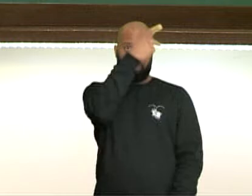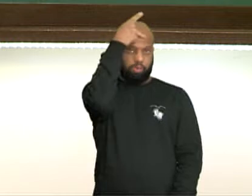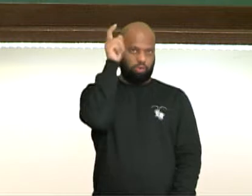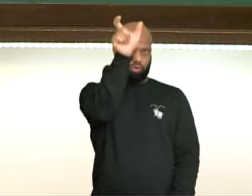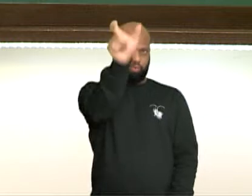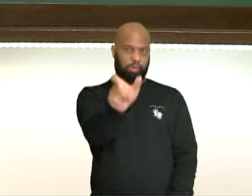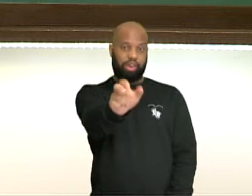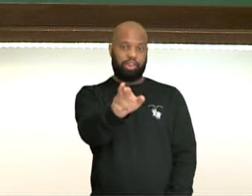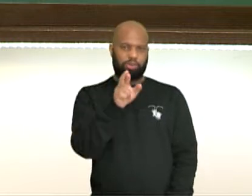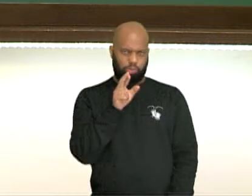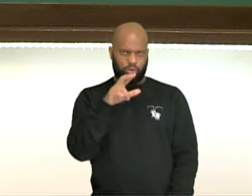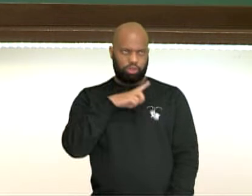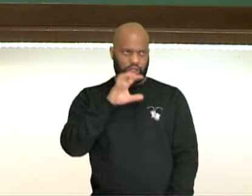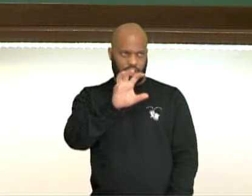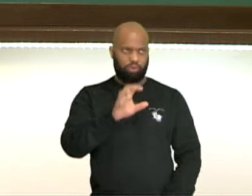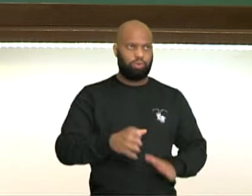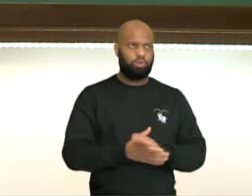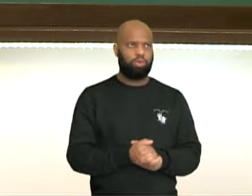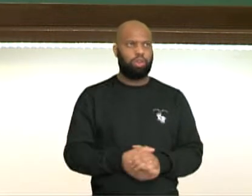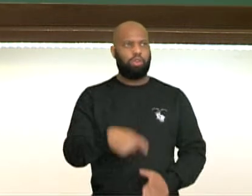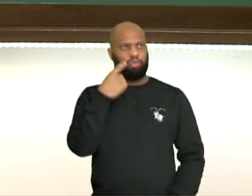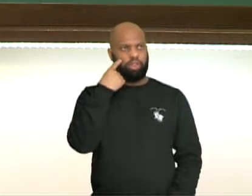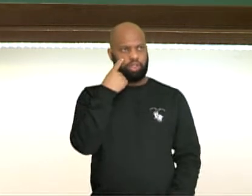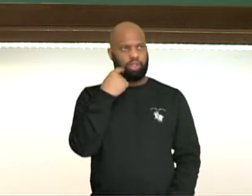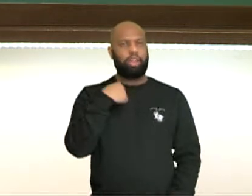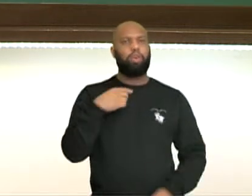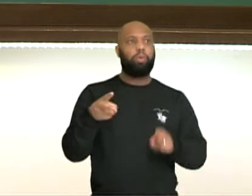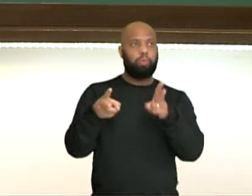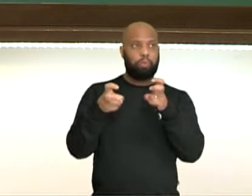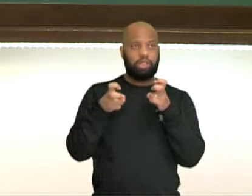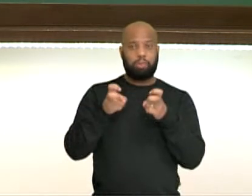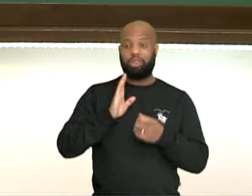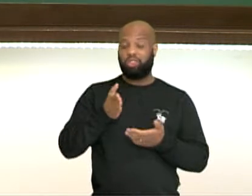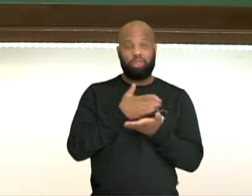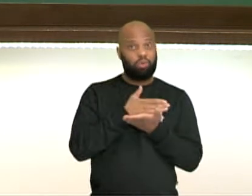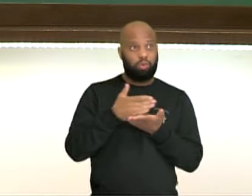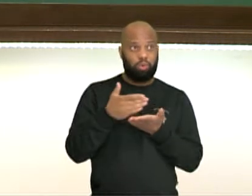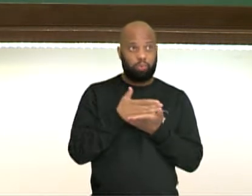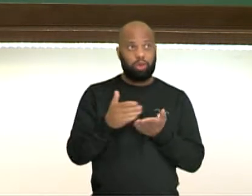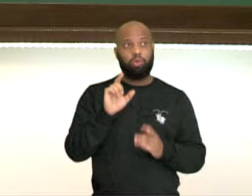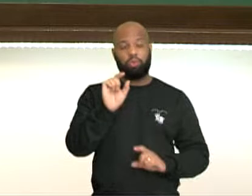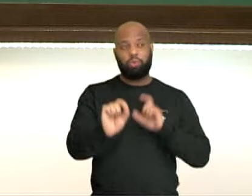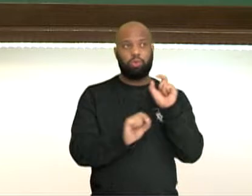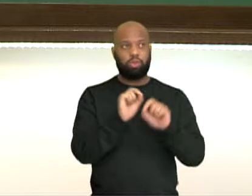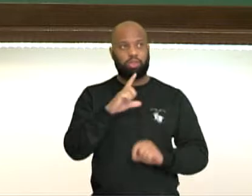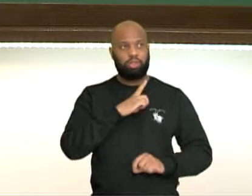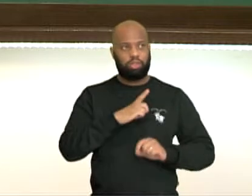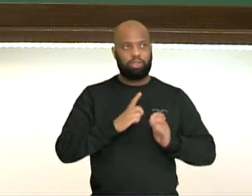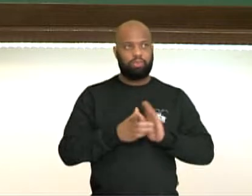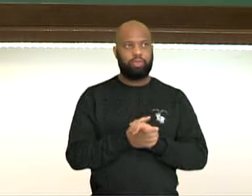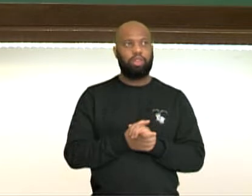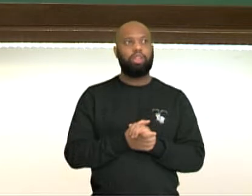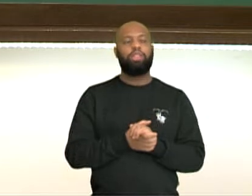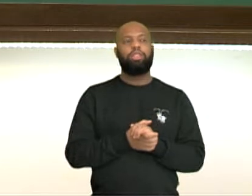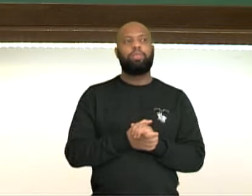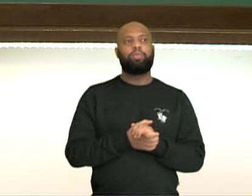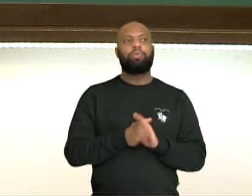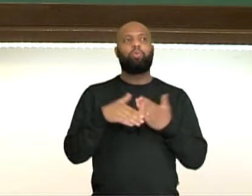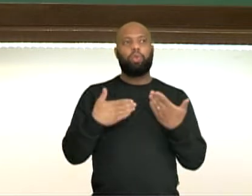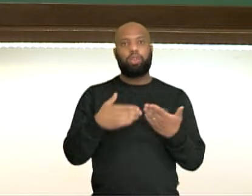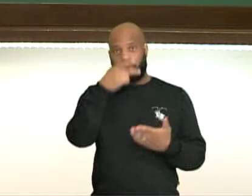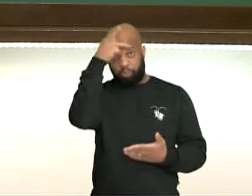tem esses elementos? Vamos dar uma olhadinha? Ó, eu percebo já no início aqui, ó, que ela faz o quê?